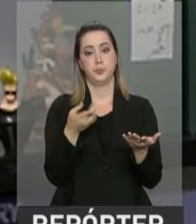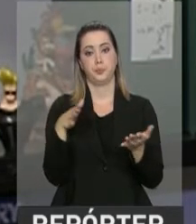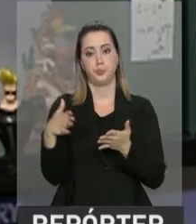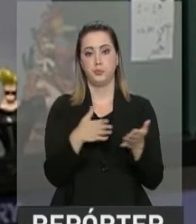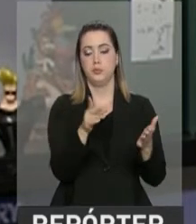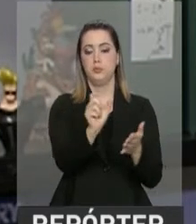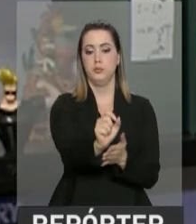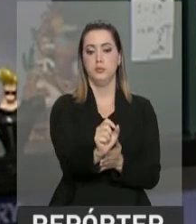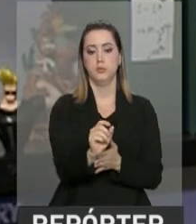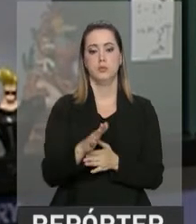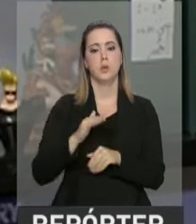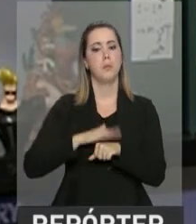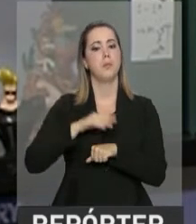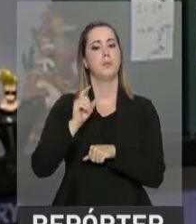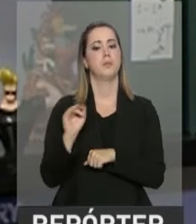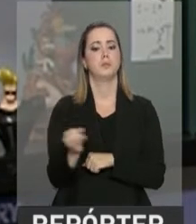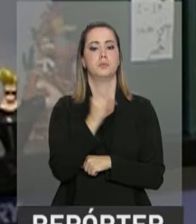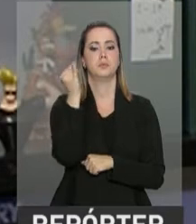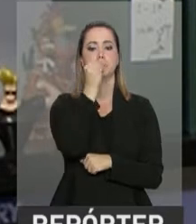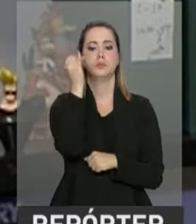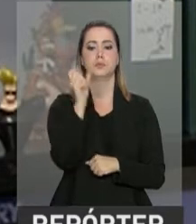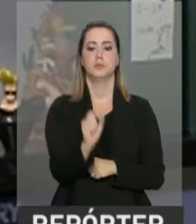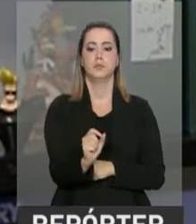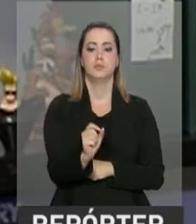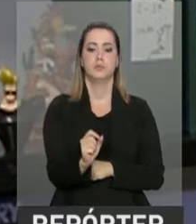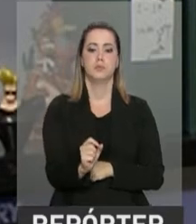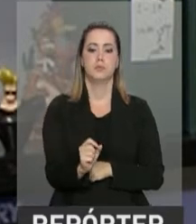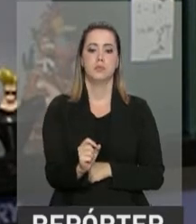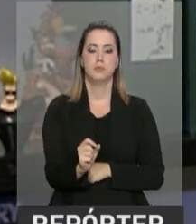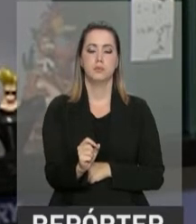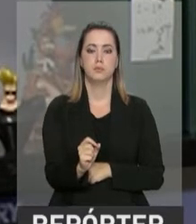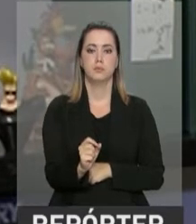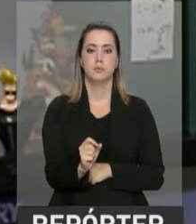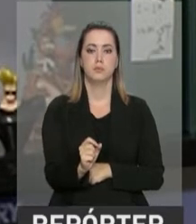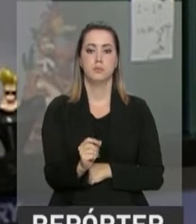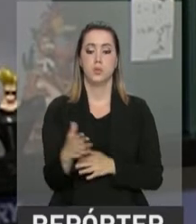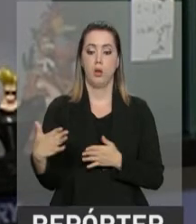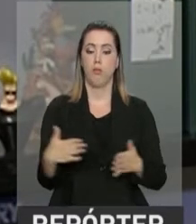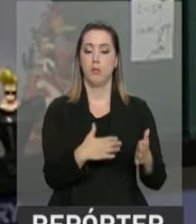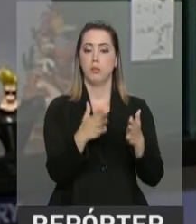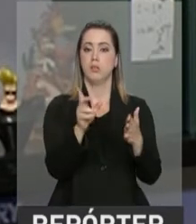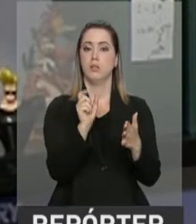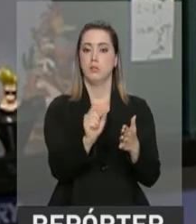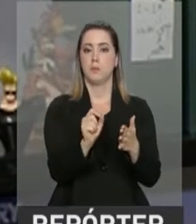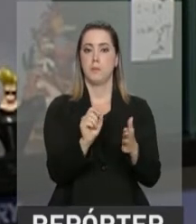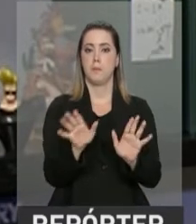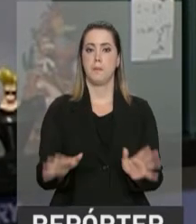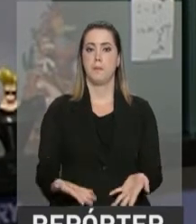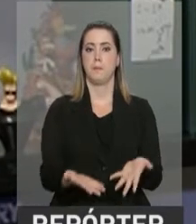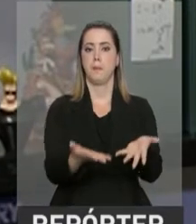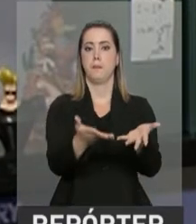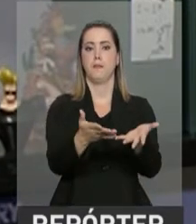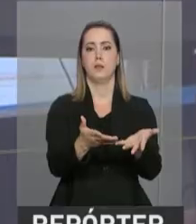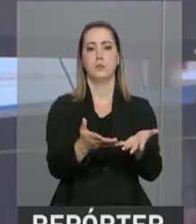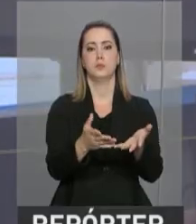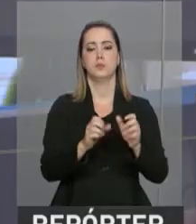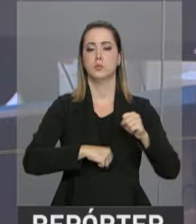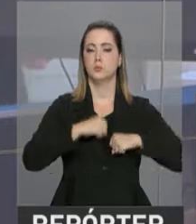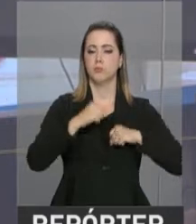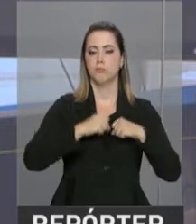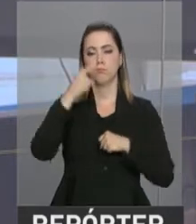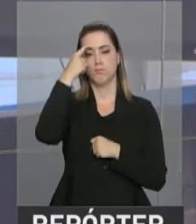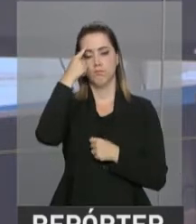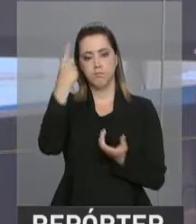é um dos mais importantes meios de de produção da indústria criativa